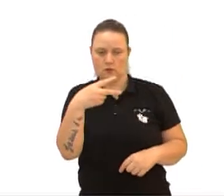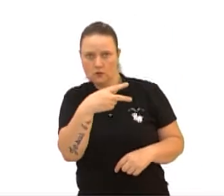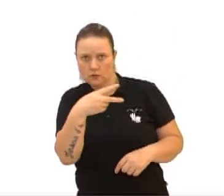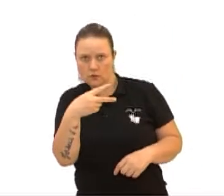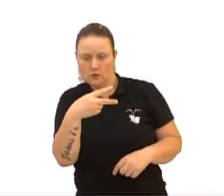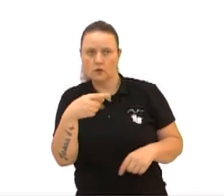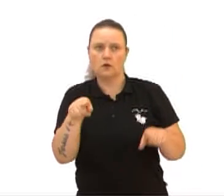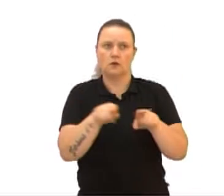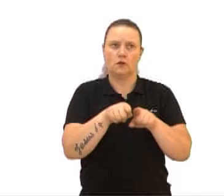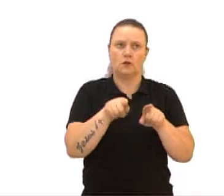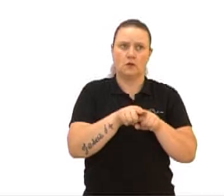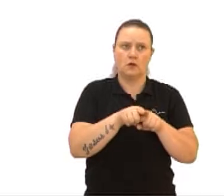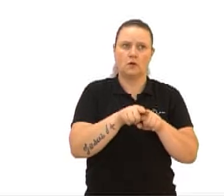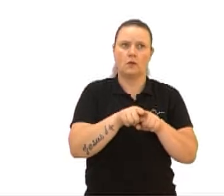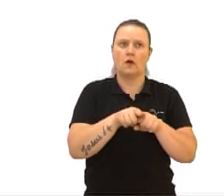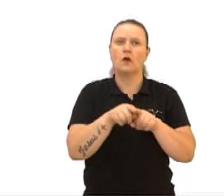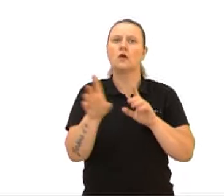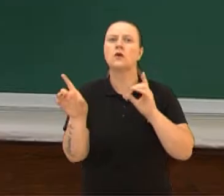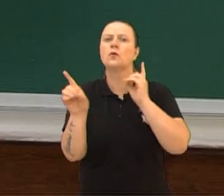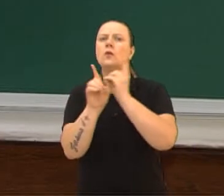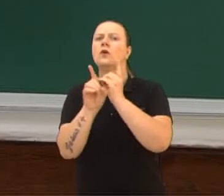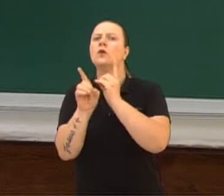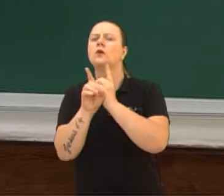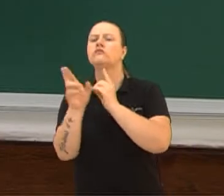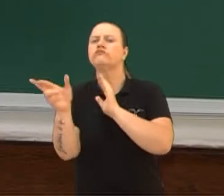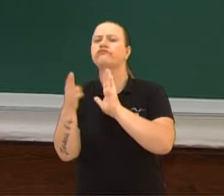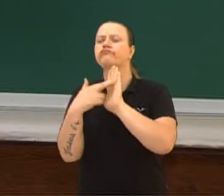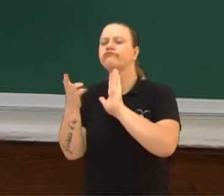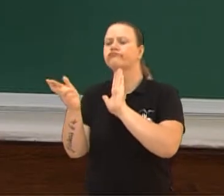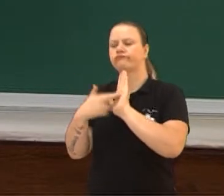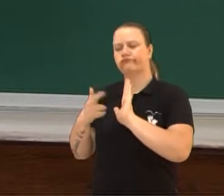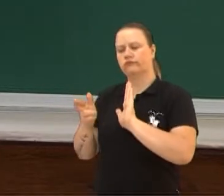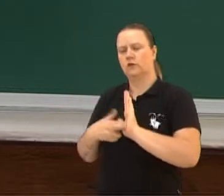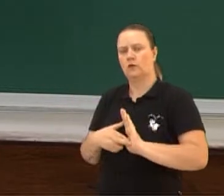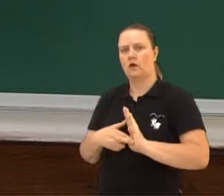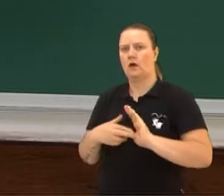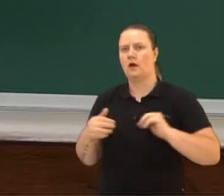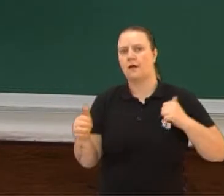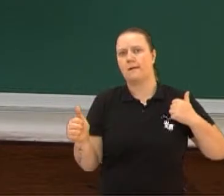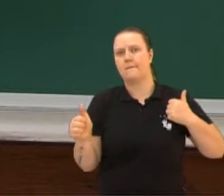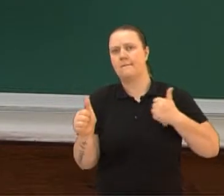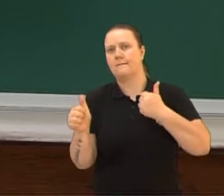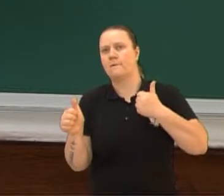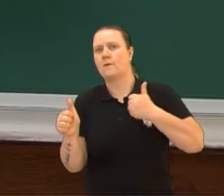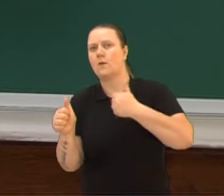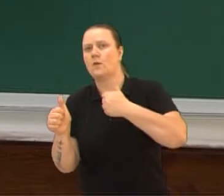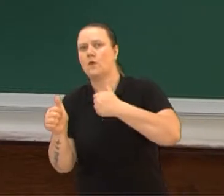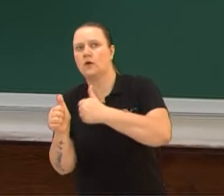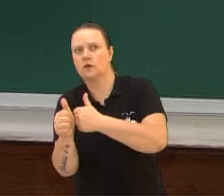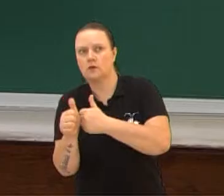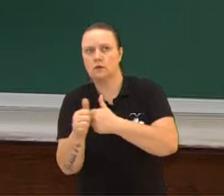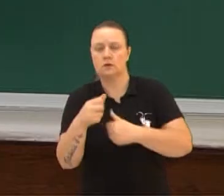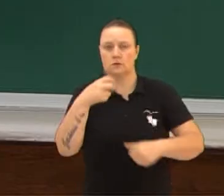né? E aqui eu vou obtendo os meus resultados. Então o mais próximo aqui seria o